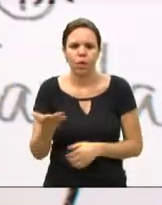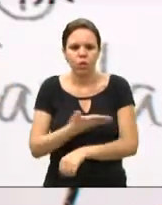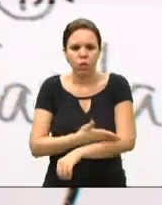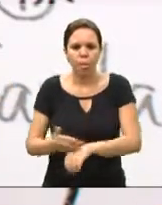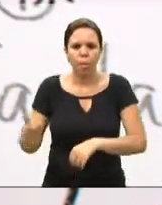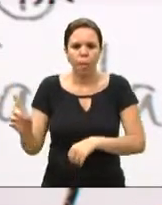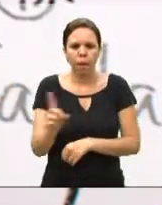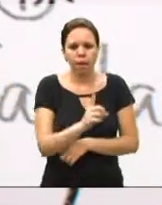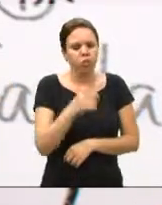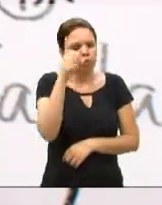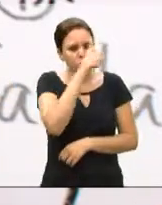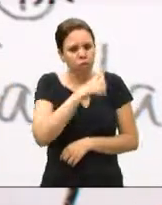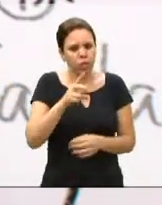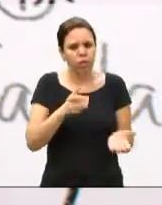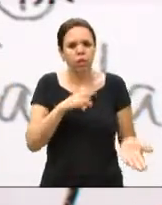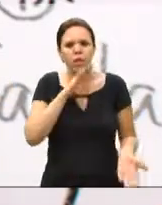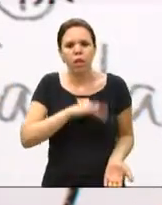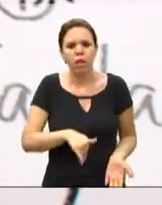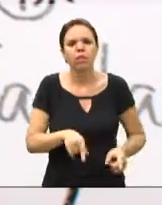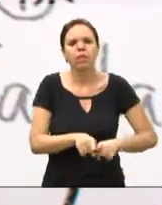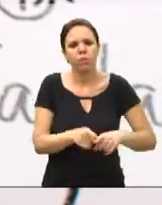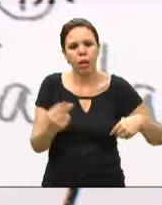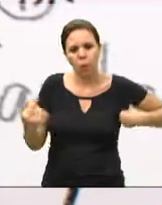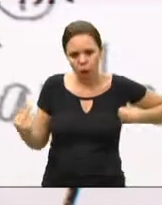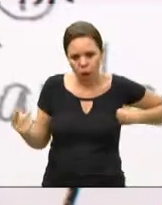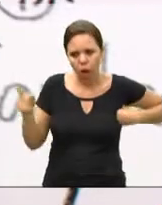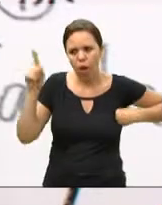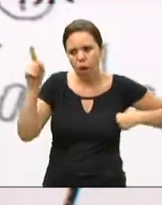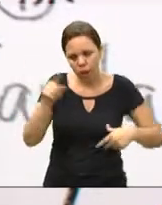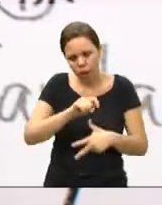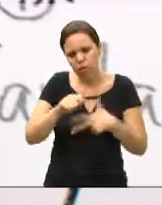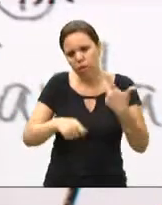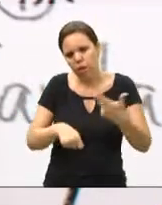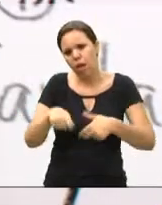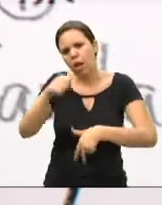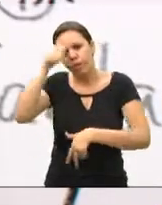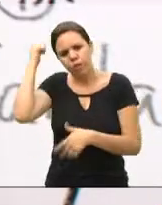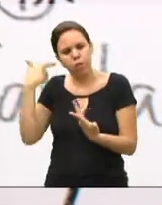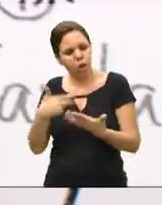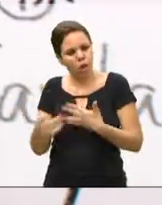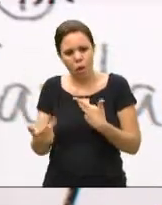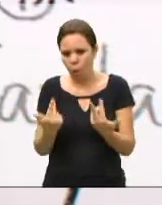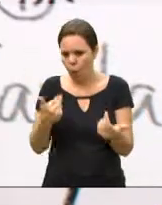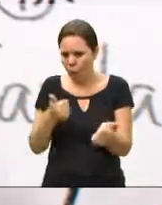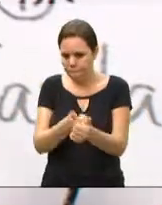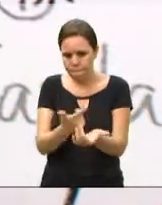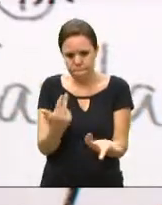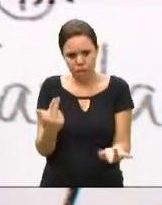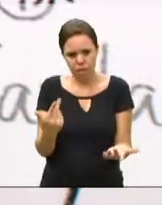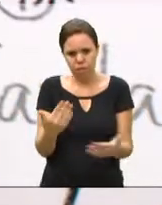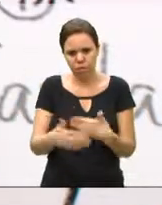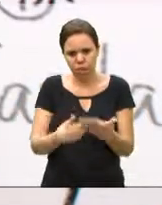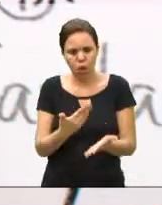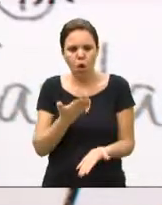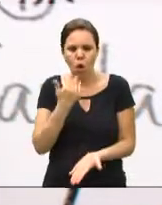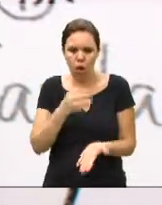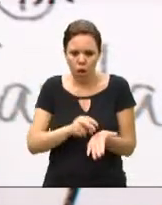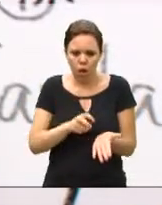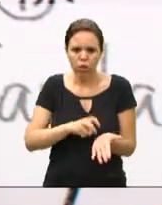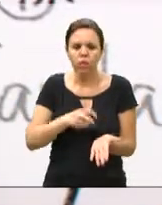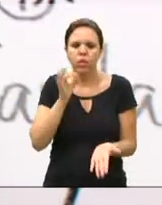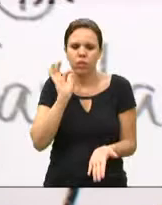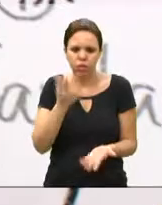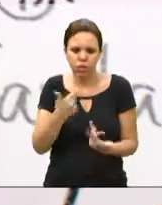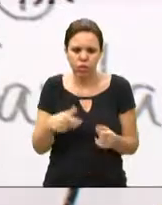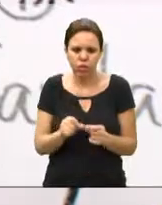vir num simulado no domingo, na parte da tarde, que é exatamente o horário da prova, então ele tem que seguir a mesma rotina. Então, se ele costuma tomar café da manhã, ele vai tomar o